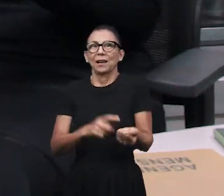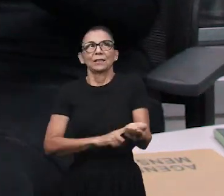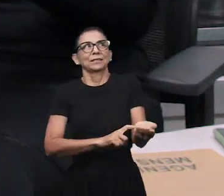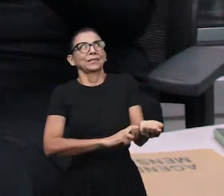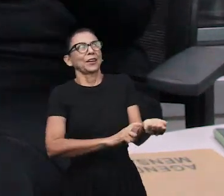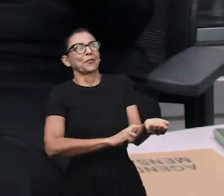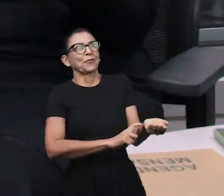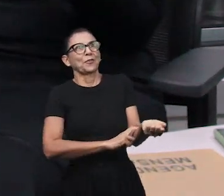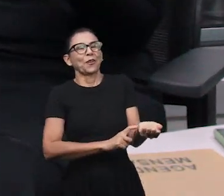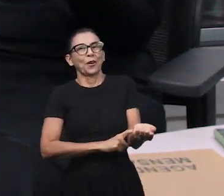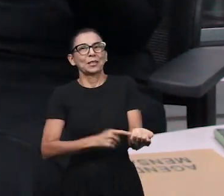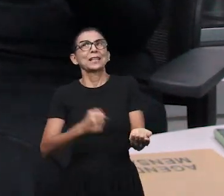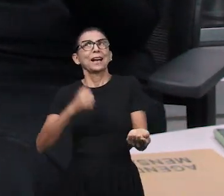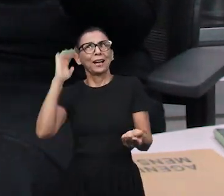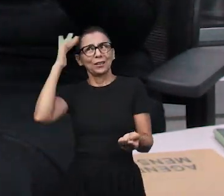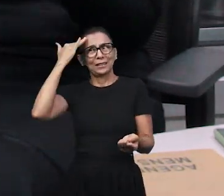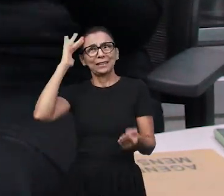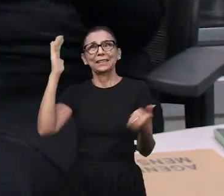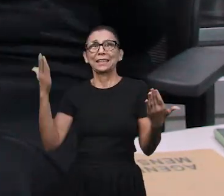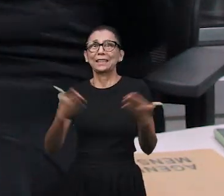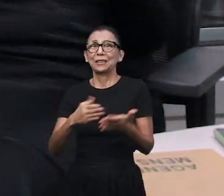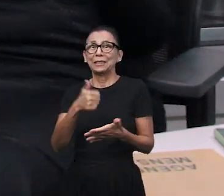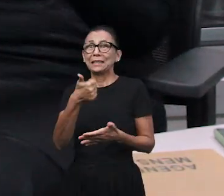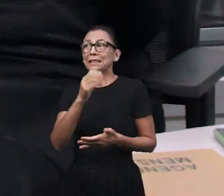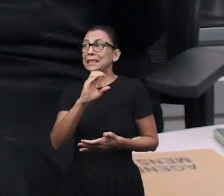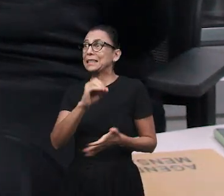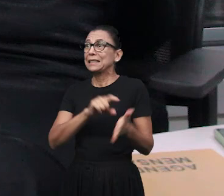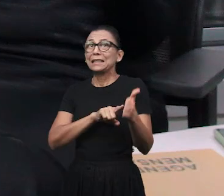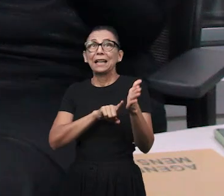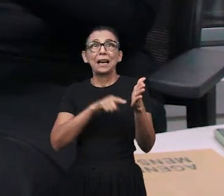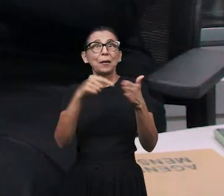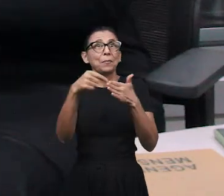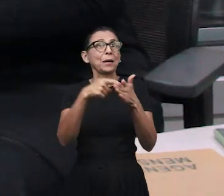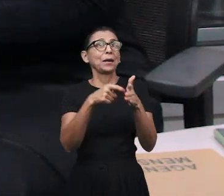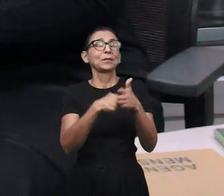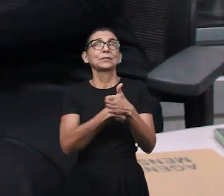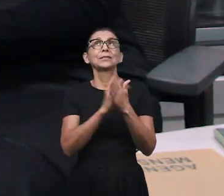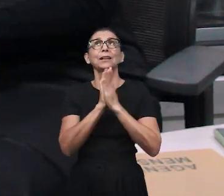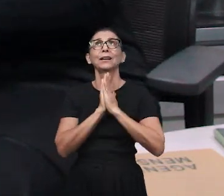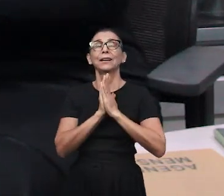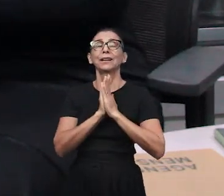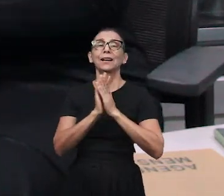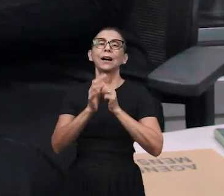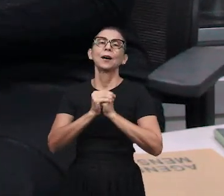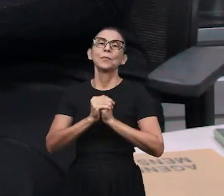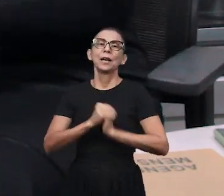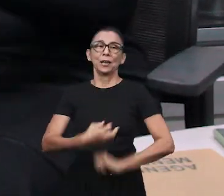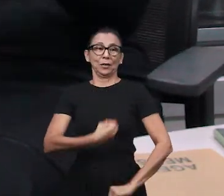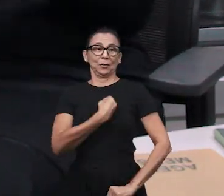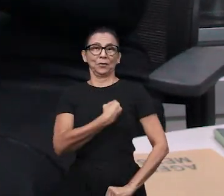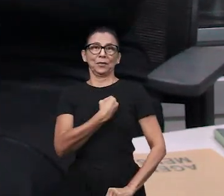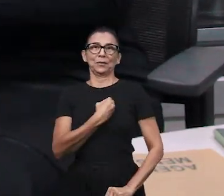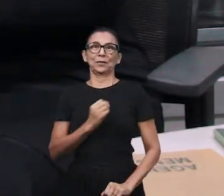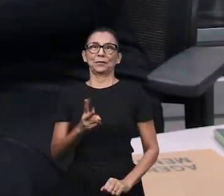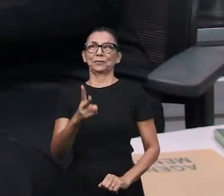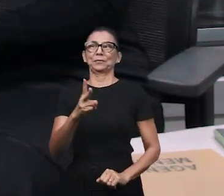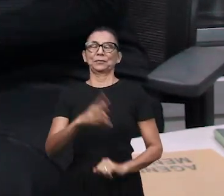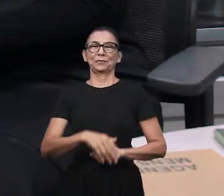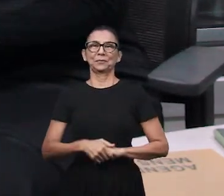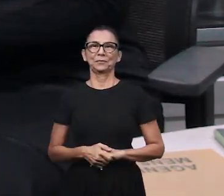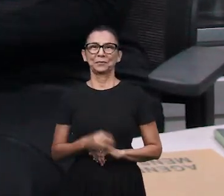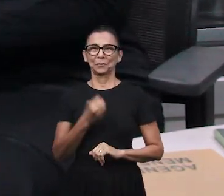por que eles ficam nervosos comigo. Pronto, que isso coisa tudo, boa. 10 perguntas, mas amém, eu